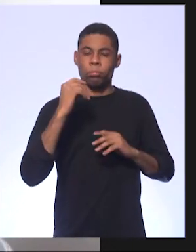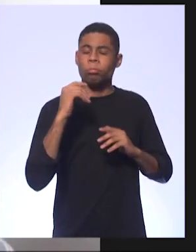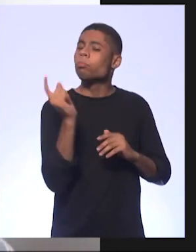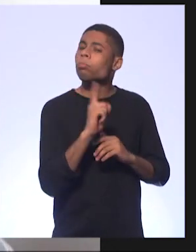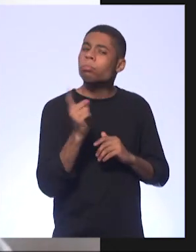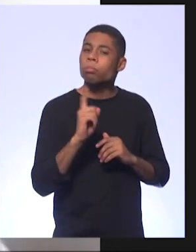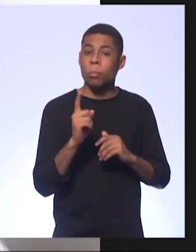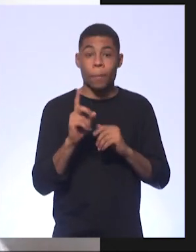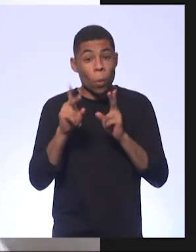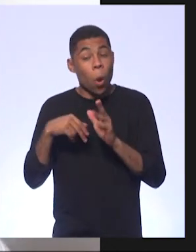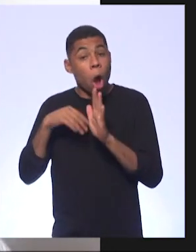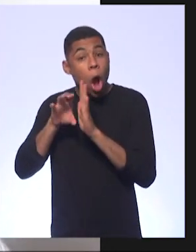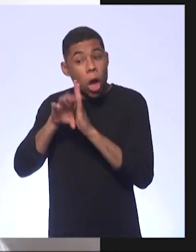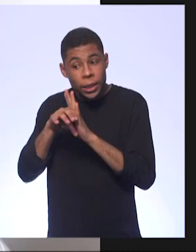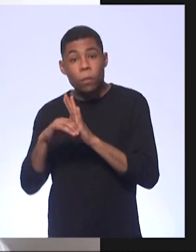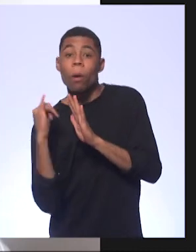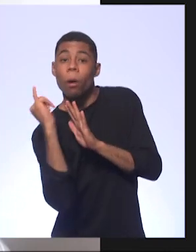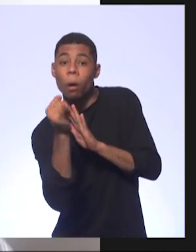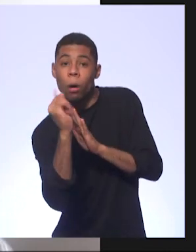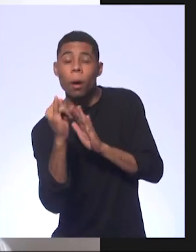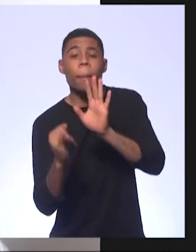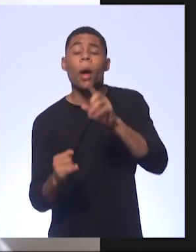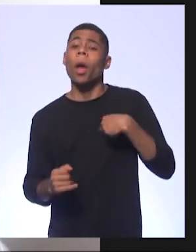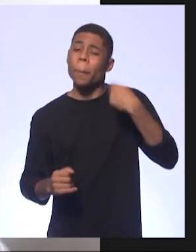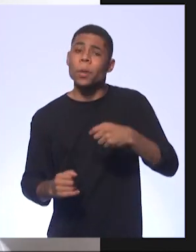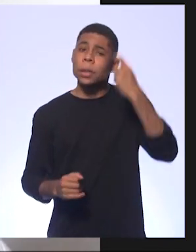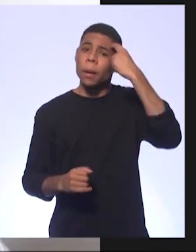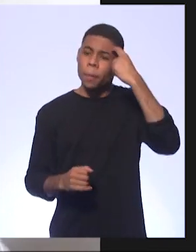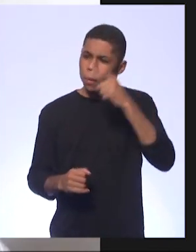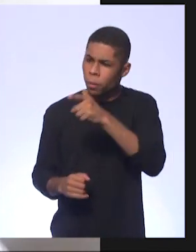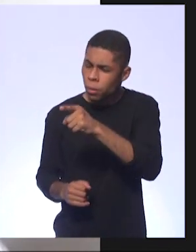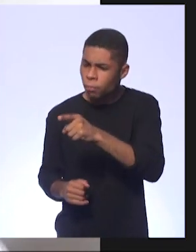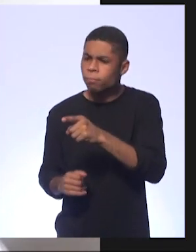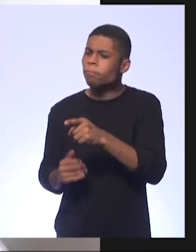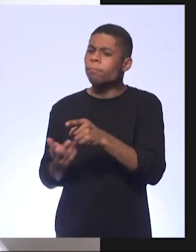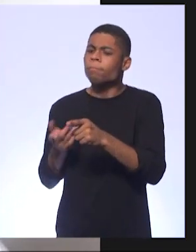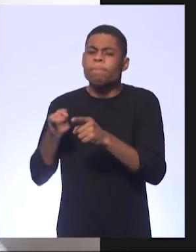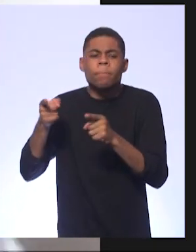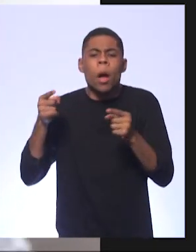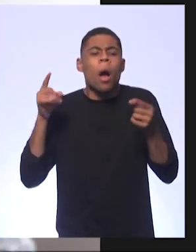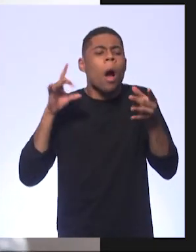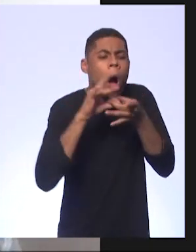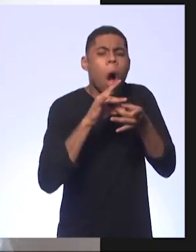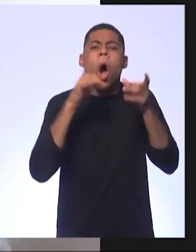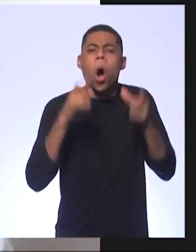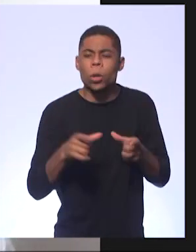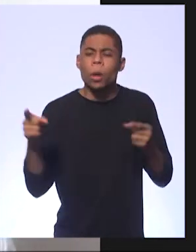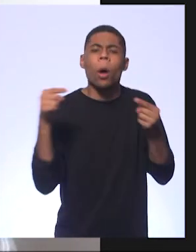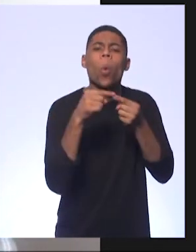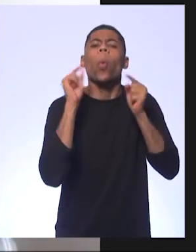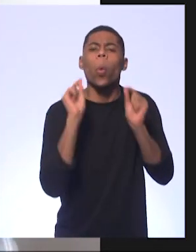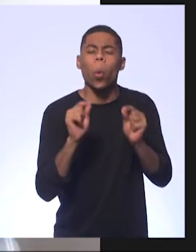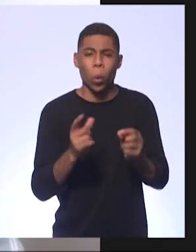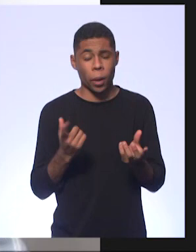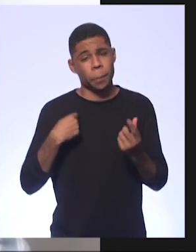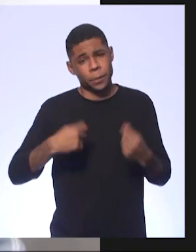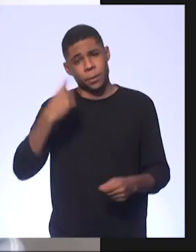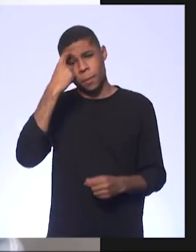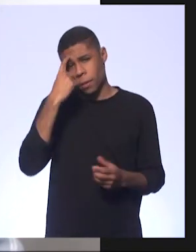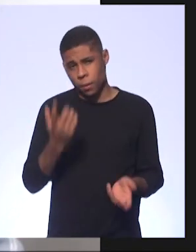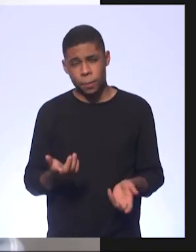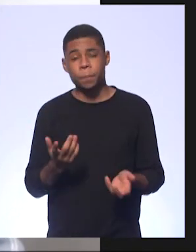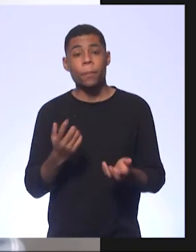conceito o qual eu aceito, mas que eu preciso saber como que ele se ancora aqui. Tá? Bem, o que eu, então,